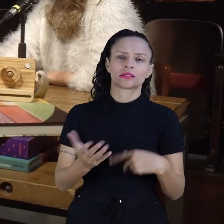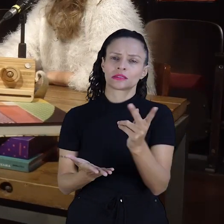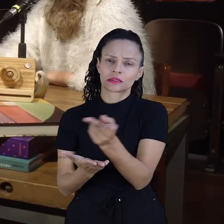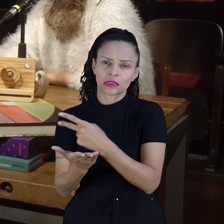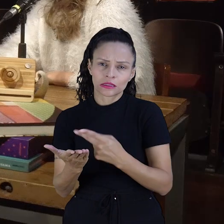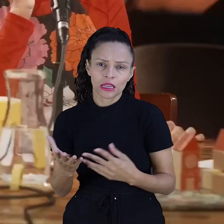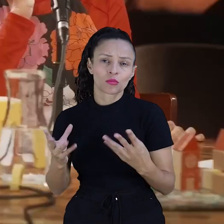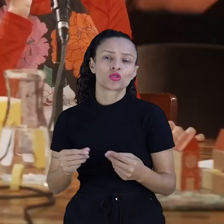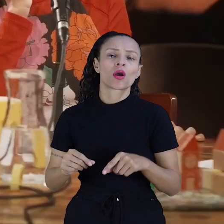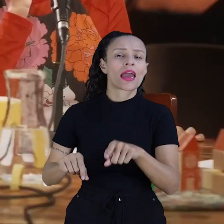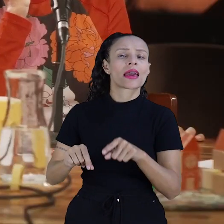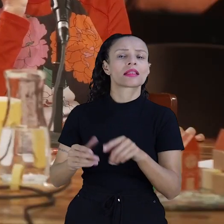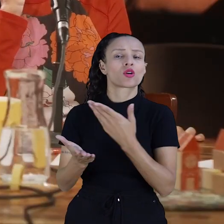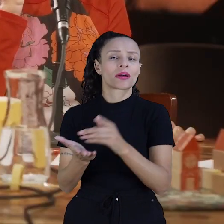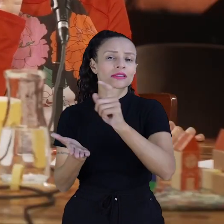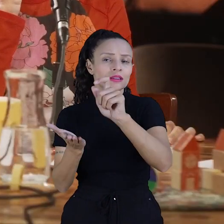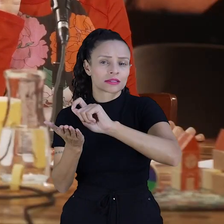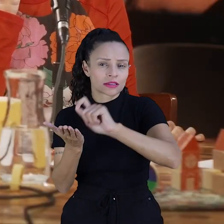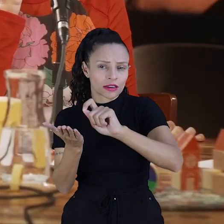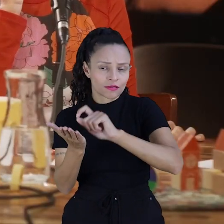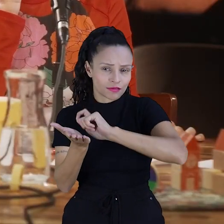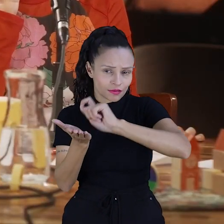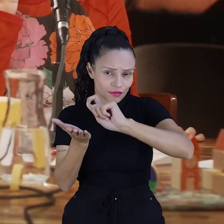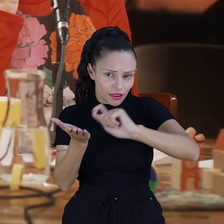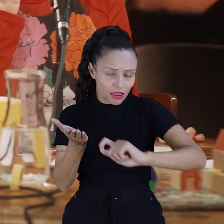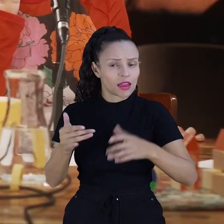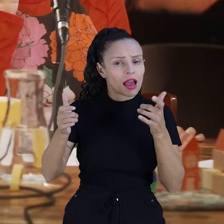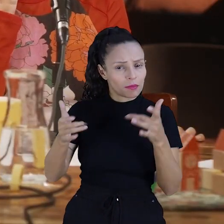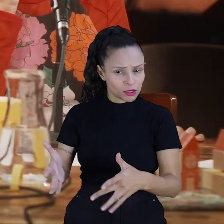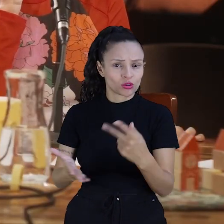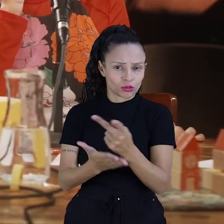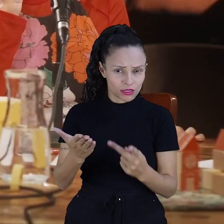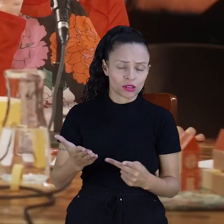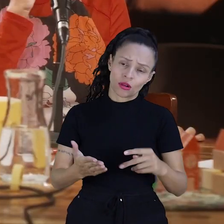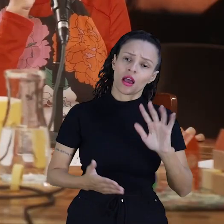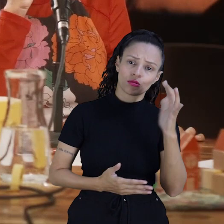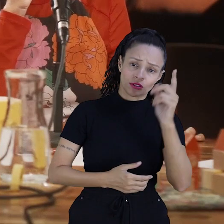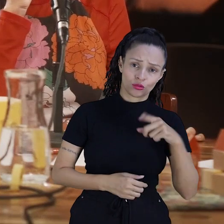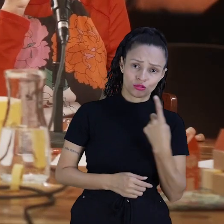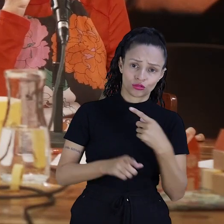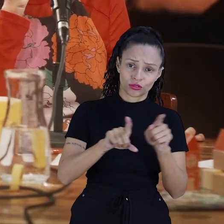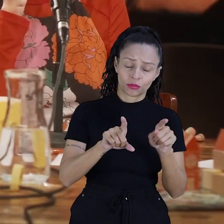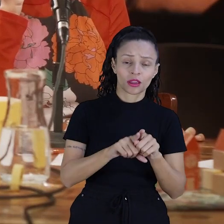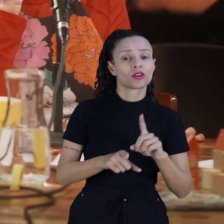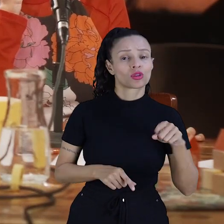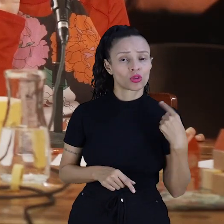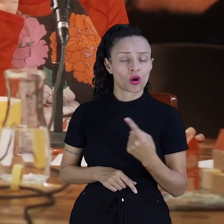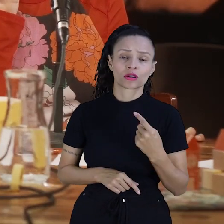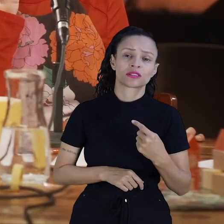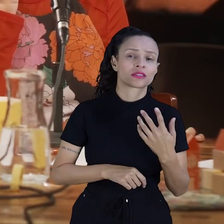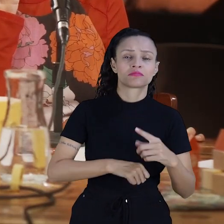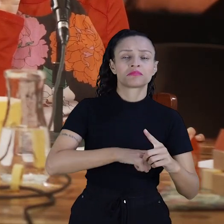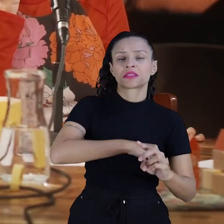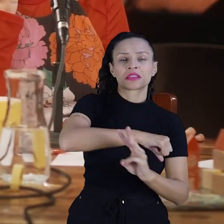e quando ela começa a escrever, ela abandona o desenho. Isso aconteceu com a gente também. Em determinado momento da nossa terceira,